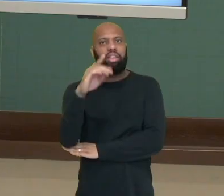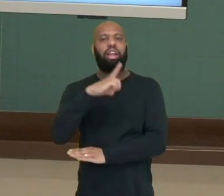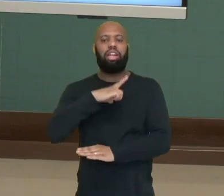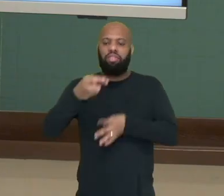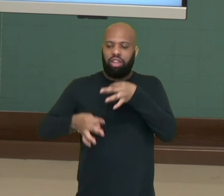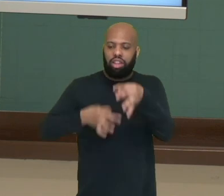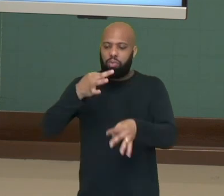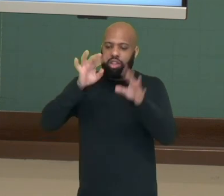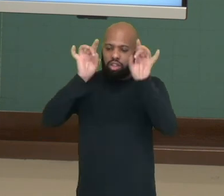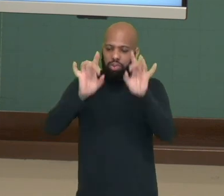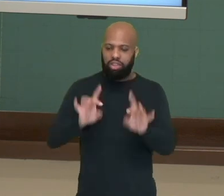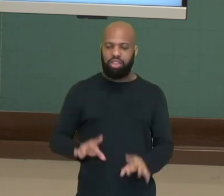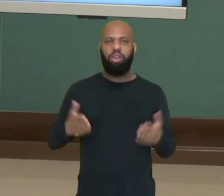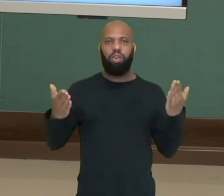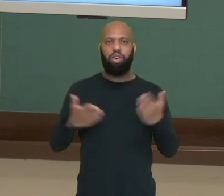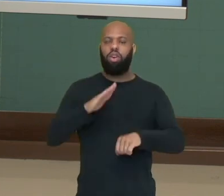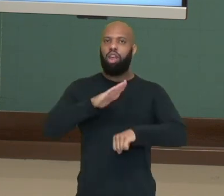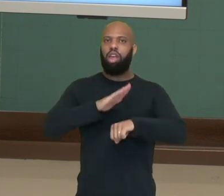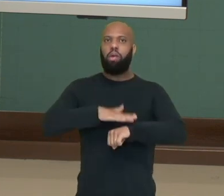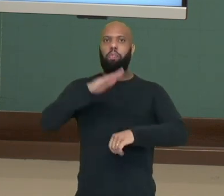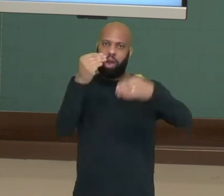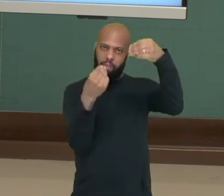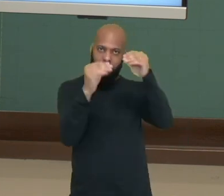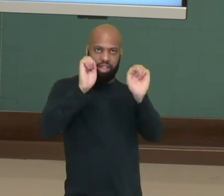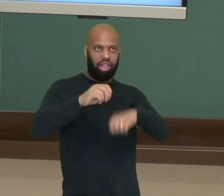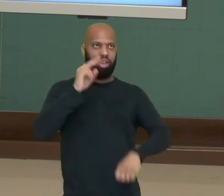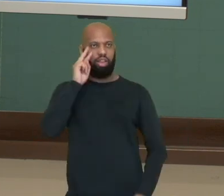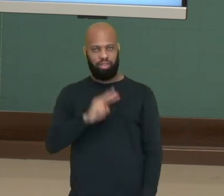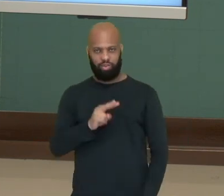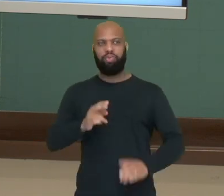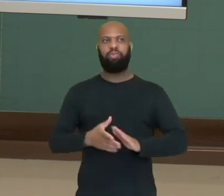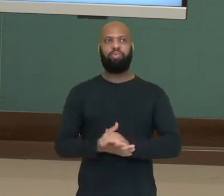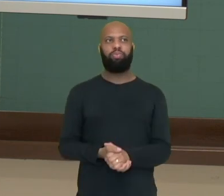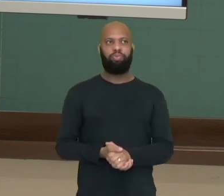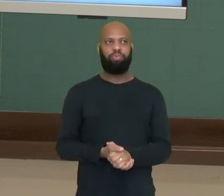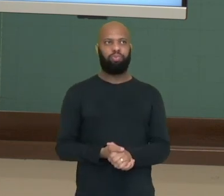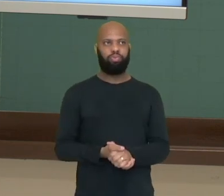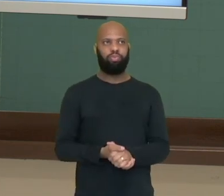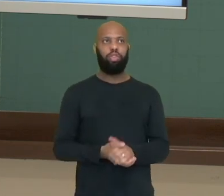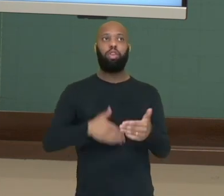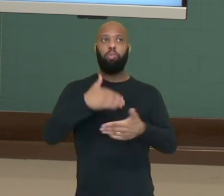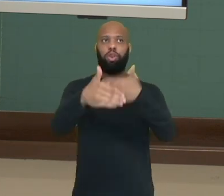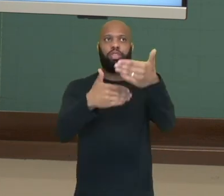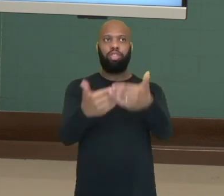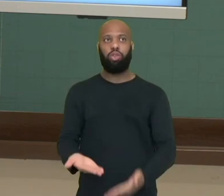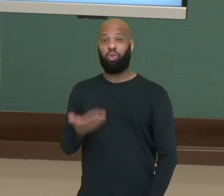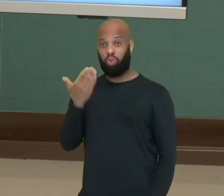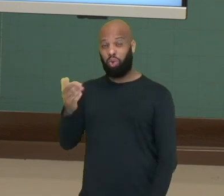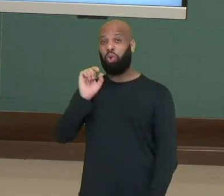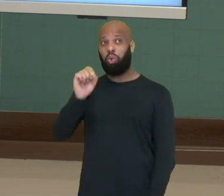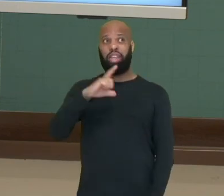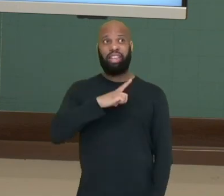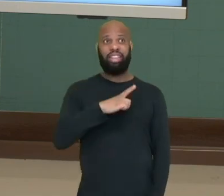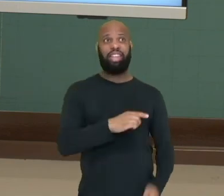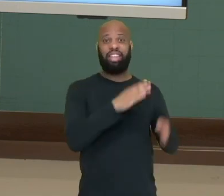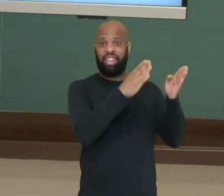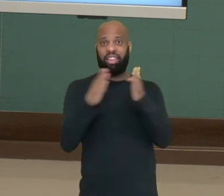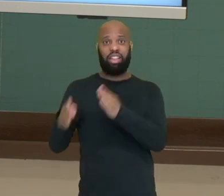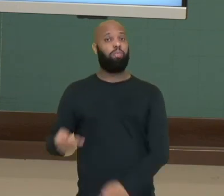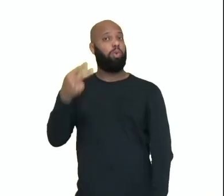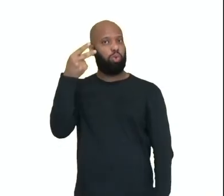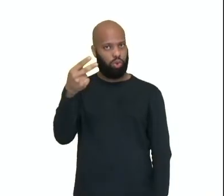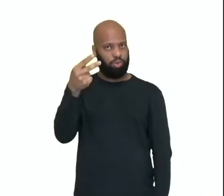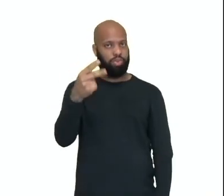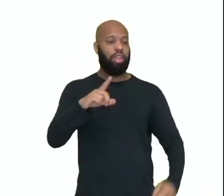tratamento especial e se tornou mais transparente. Vamos ver um pouquinho. O processo concebido envolve 2